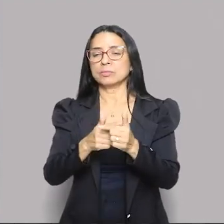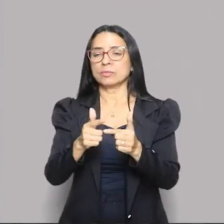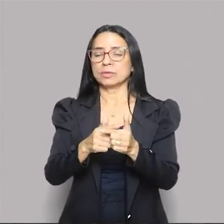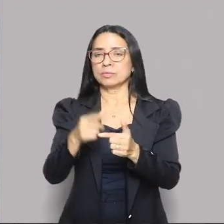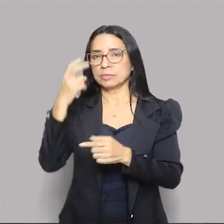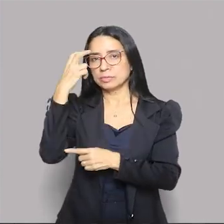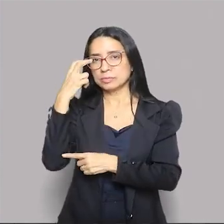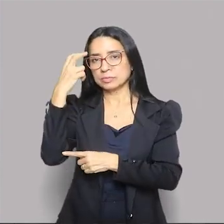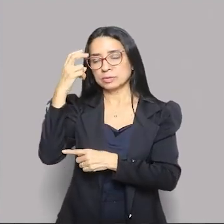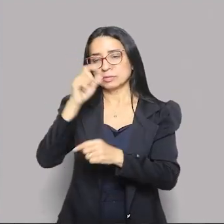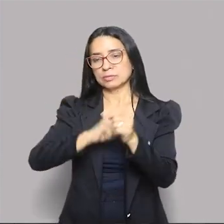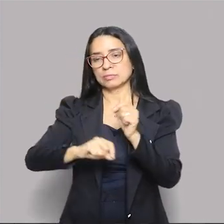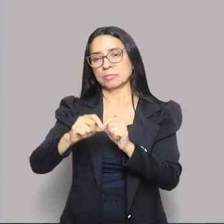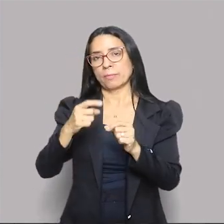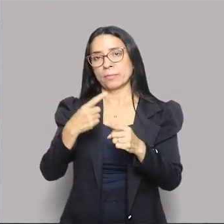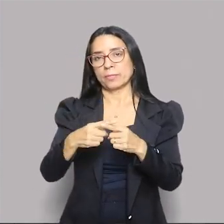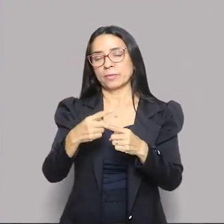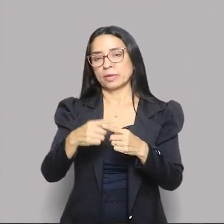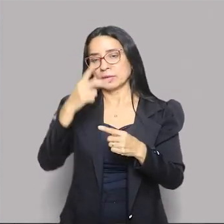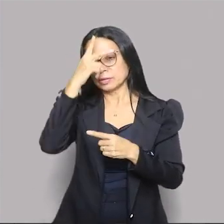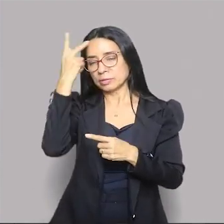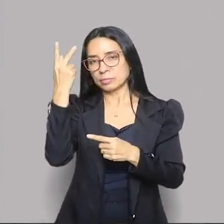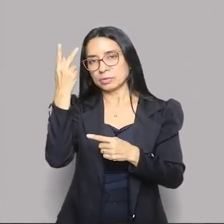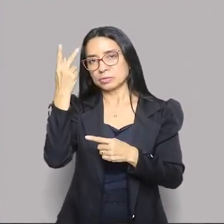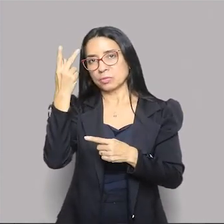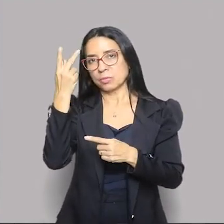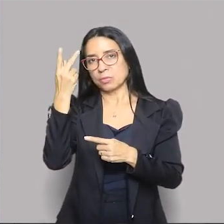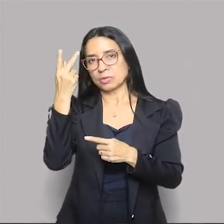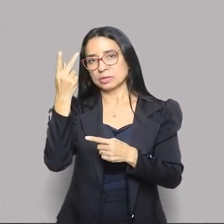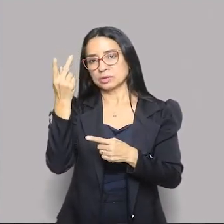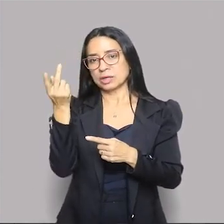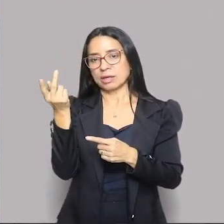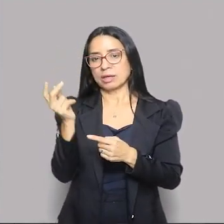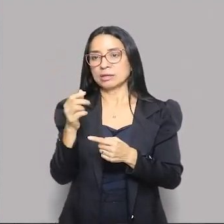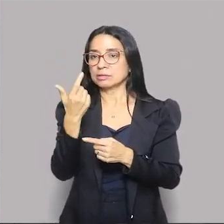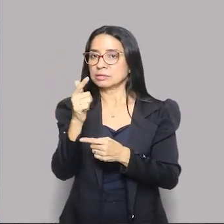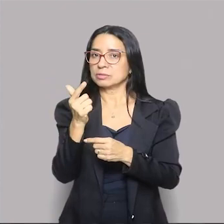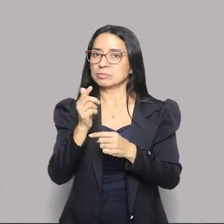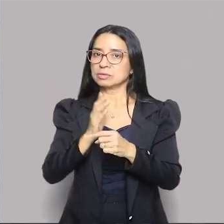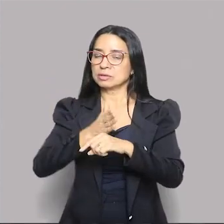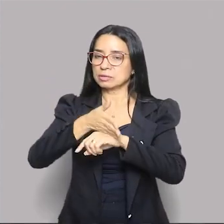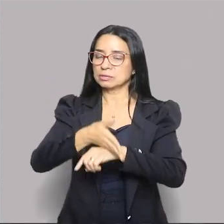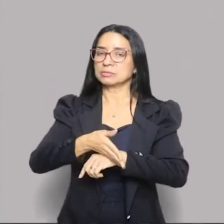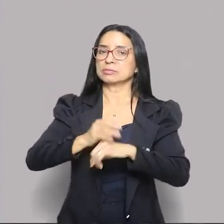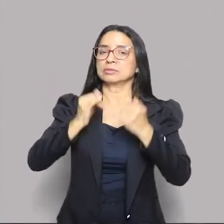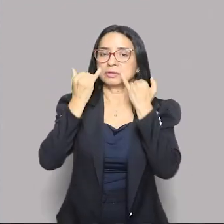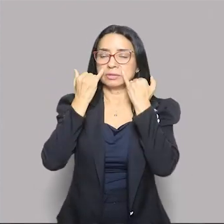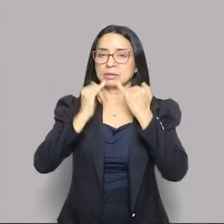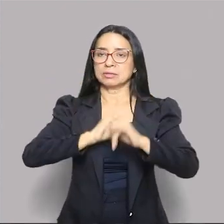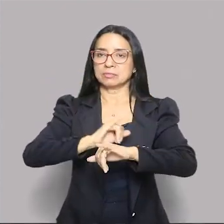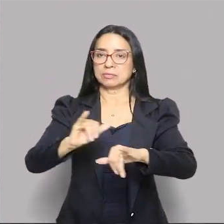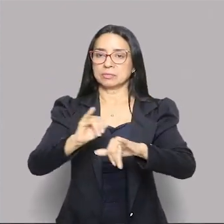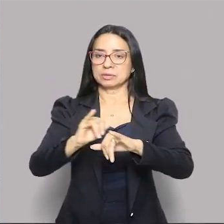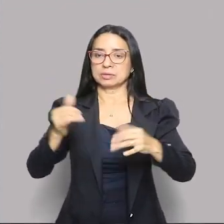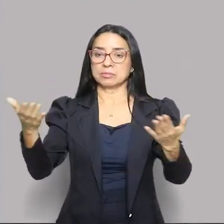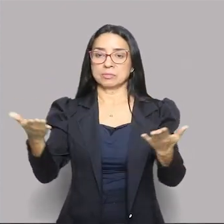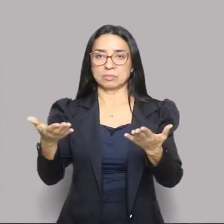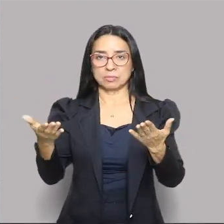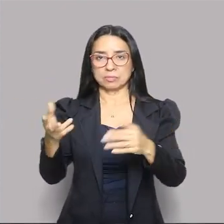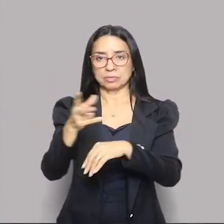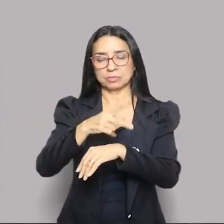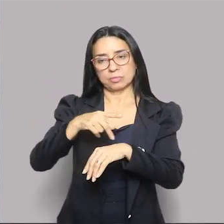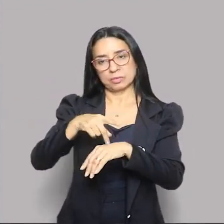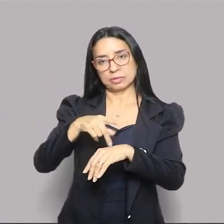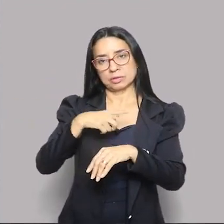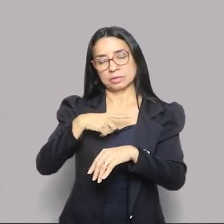intelectual, porque essa população fica sem saber de informações principais, de acesso à informação. E hoje o país apresenta a lei de